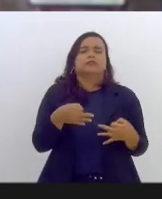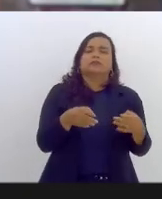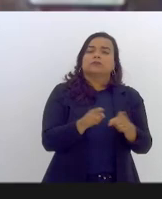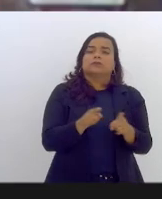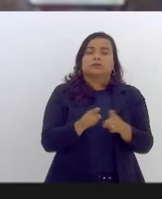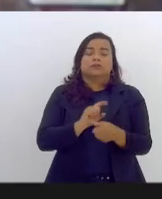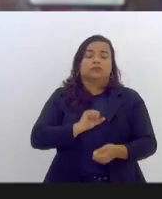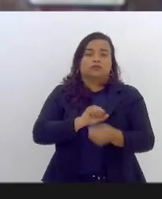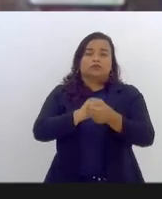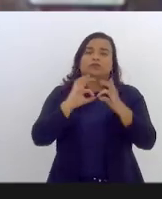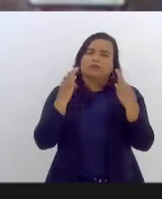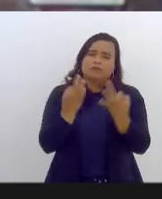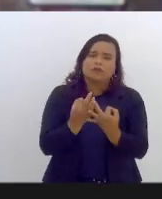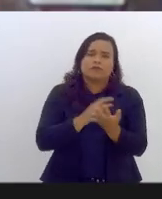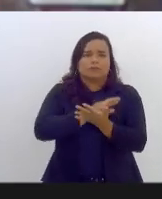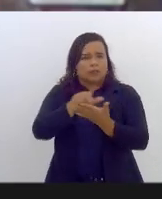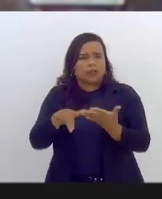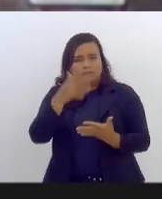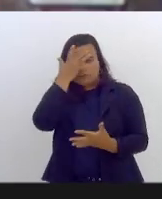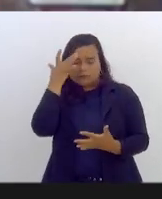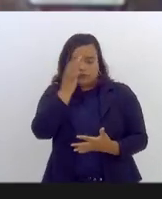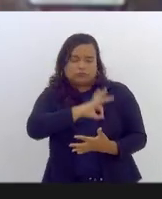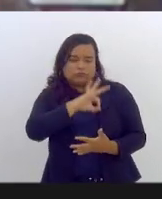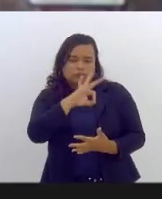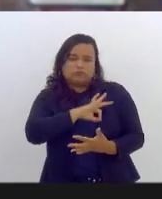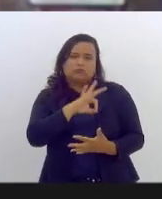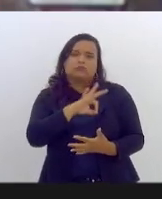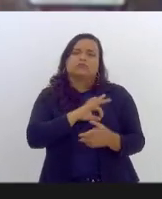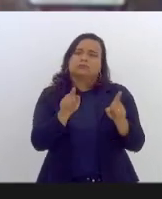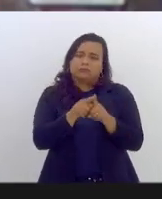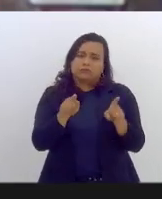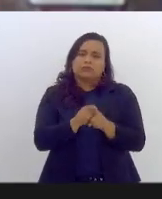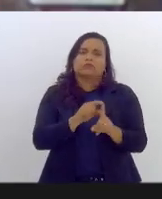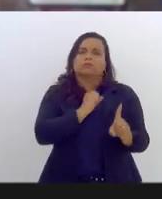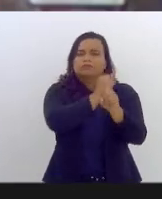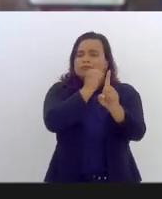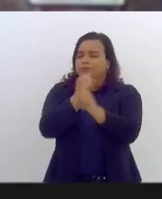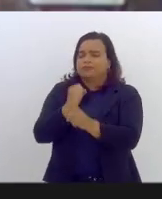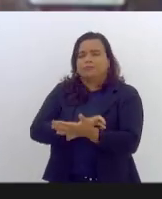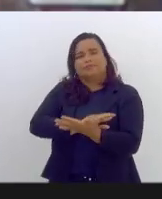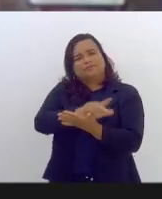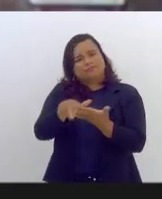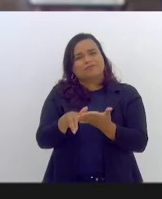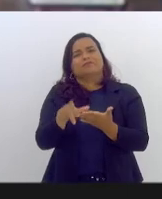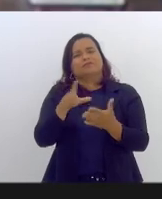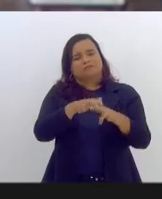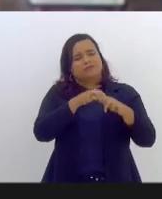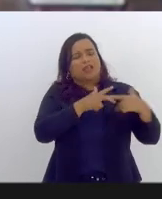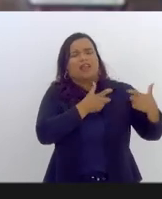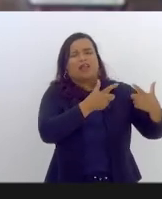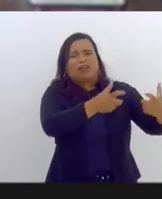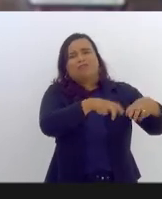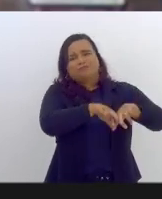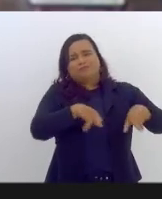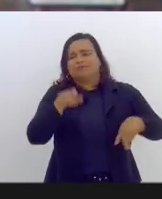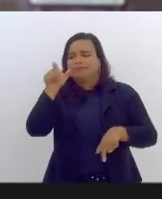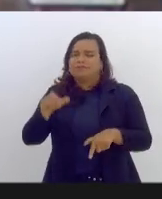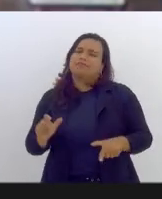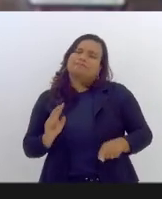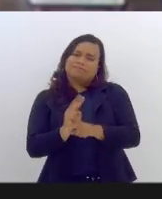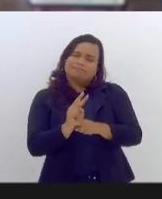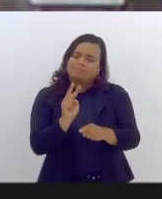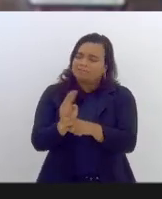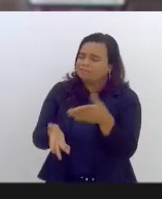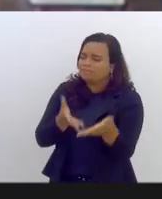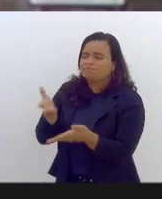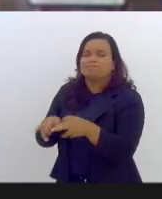de familiares, de policiais igualmente abatidos por essa guerra inútil que tem produzido luto